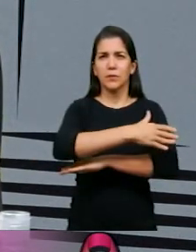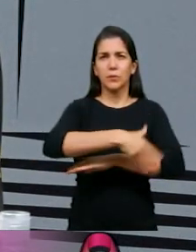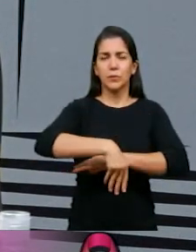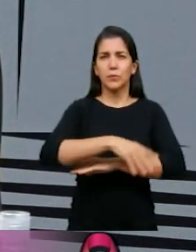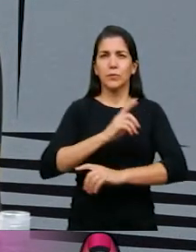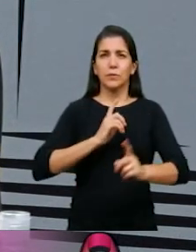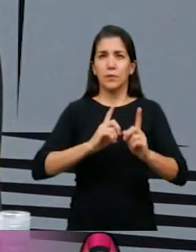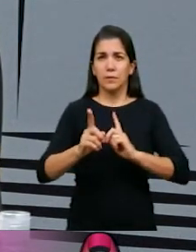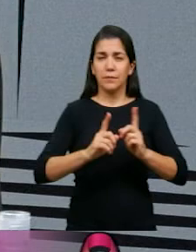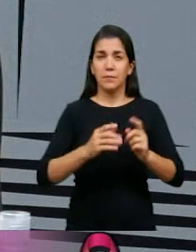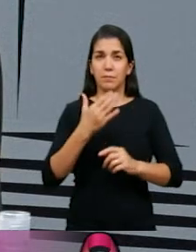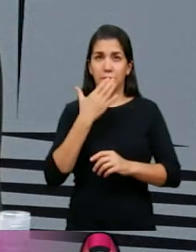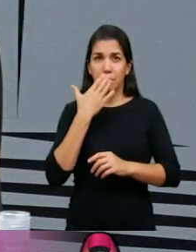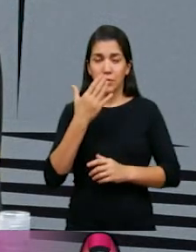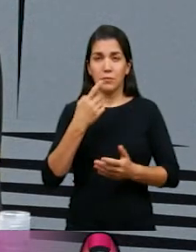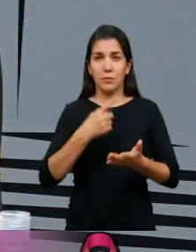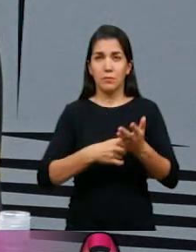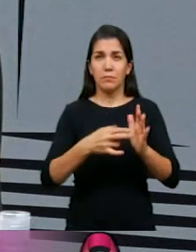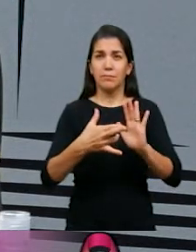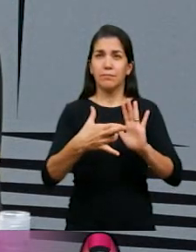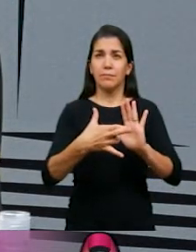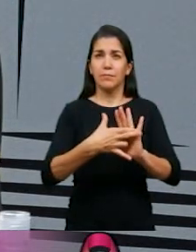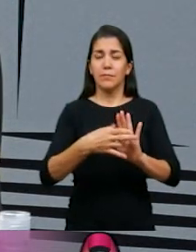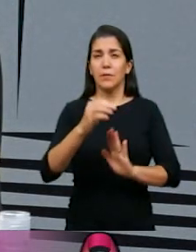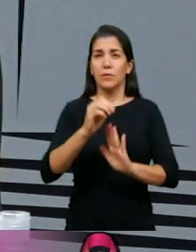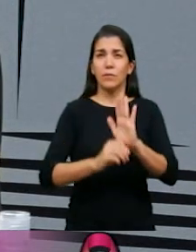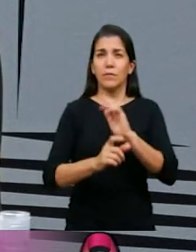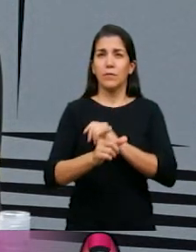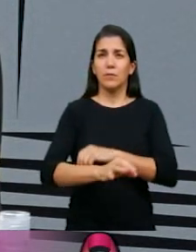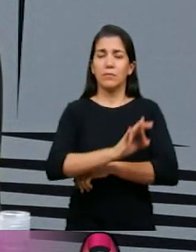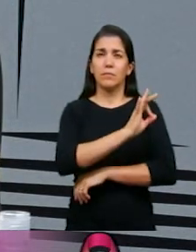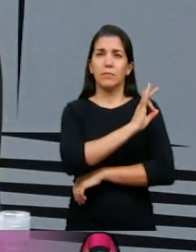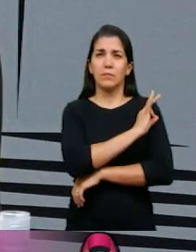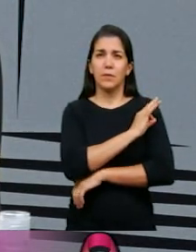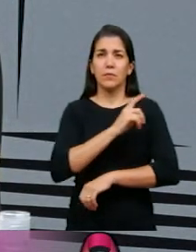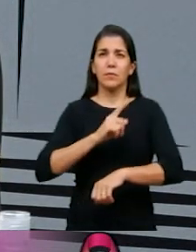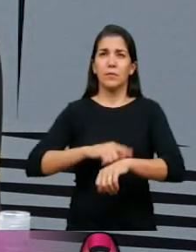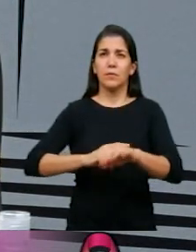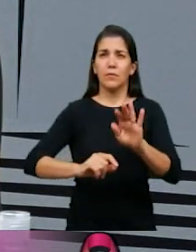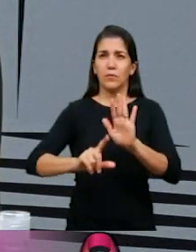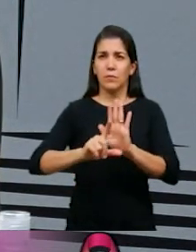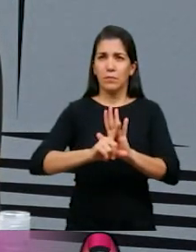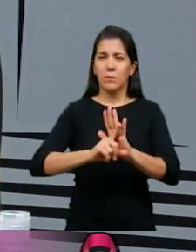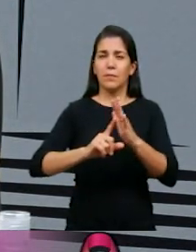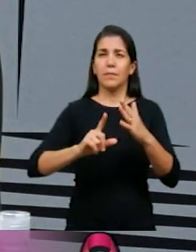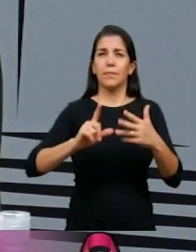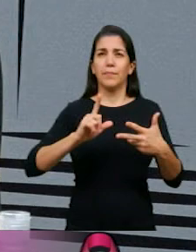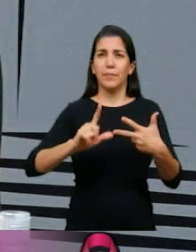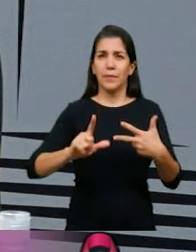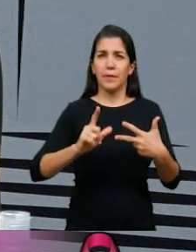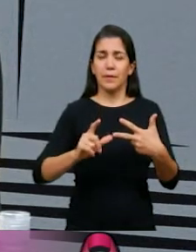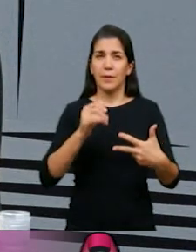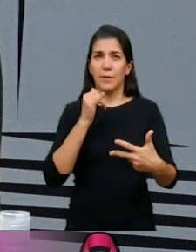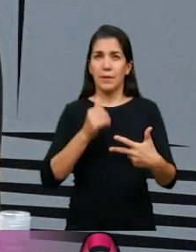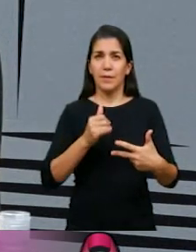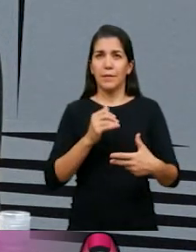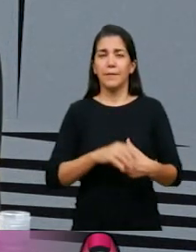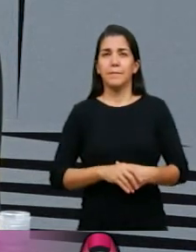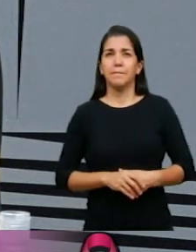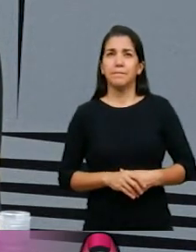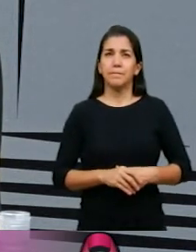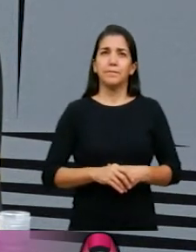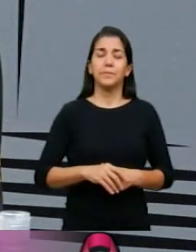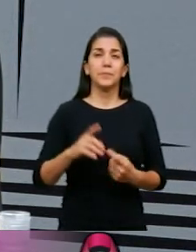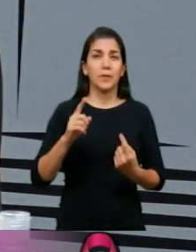avenidas, requeremos, ouvido o plenário na forma regimental, seja oficiado o senhor prefeito municipal para que, no prazo legal, informe a este